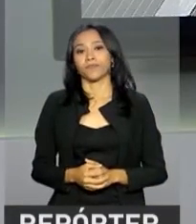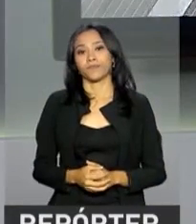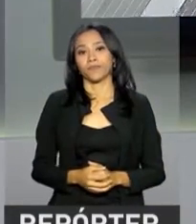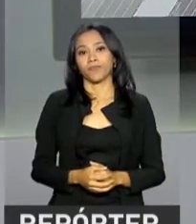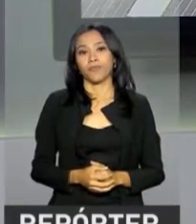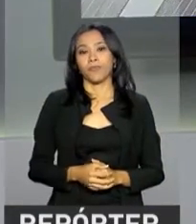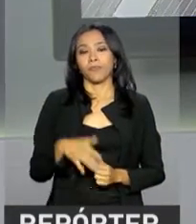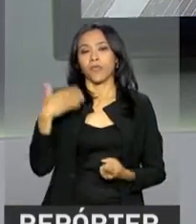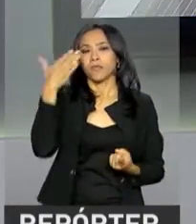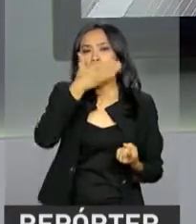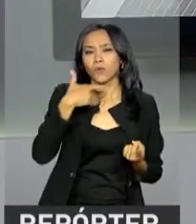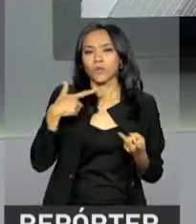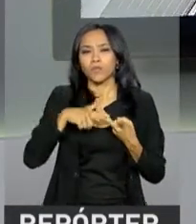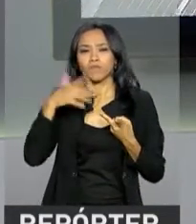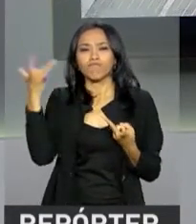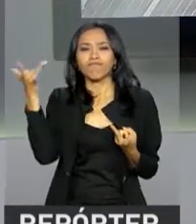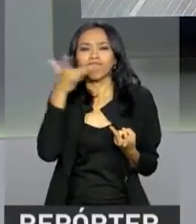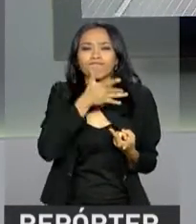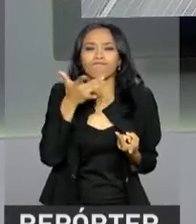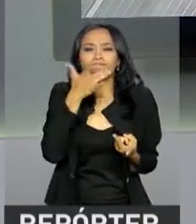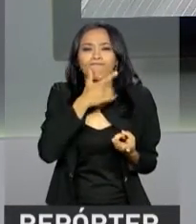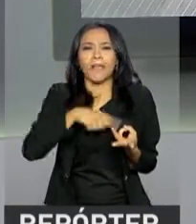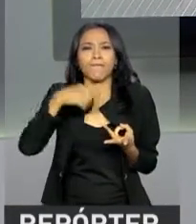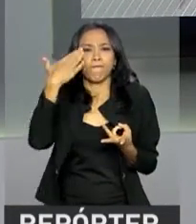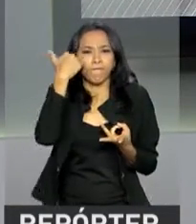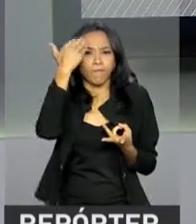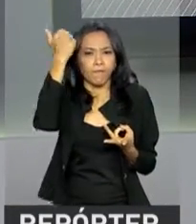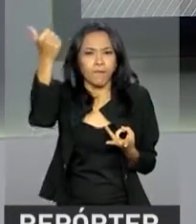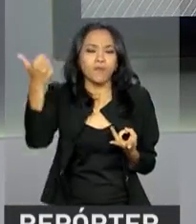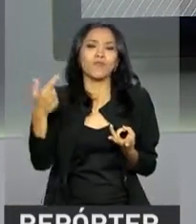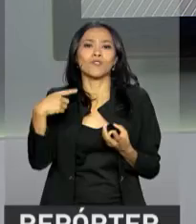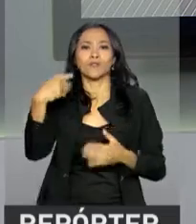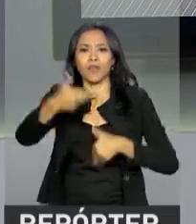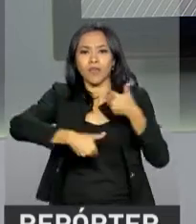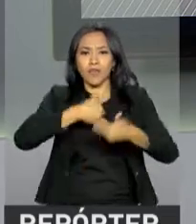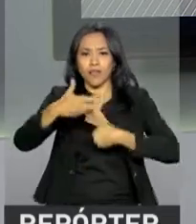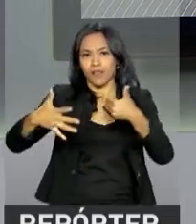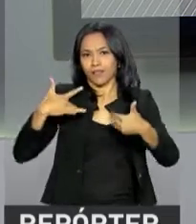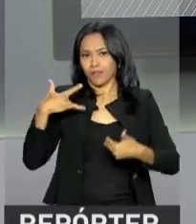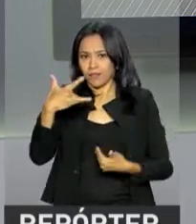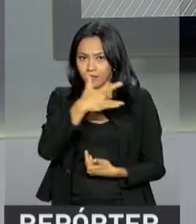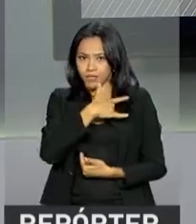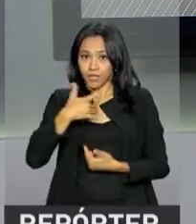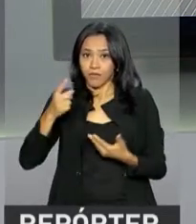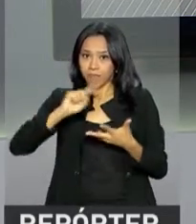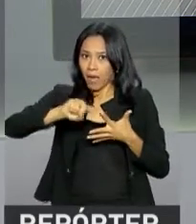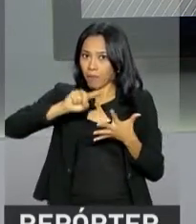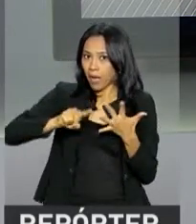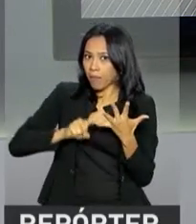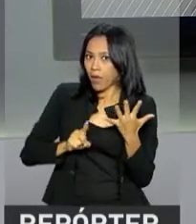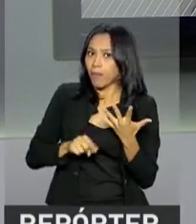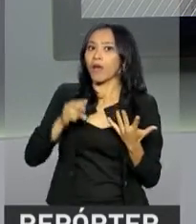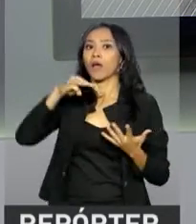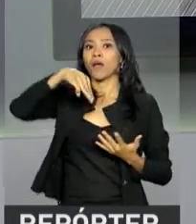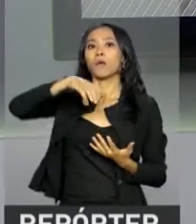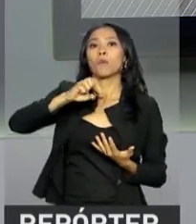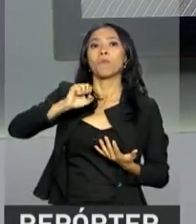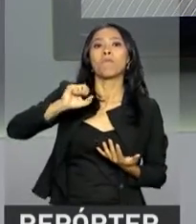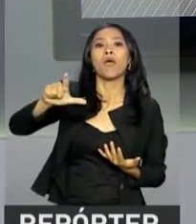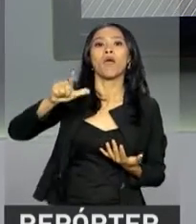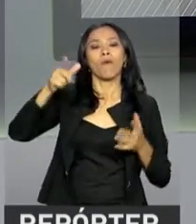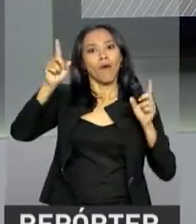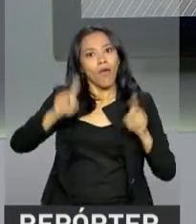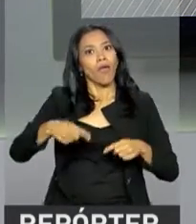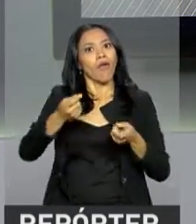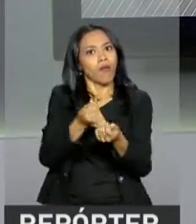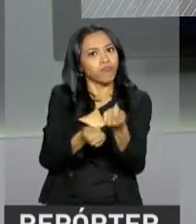doce gostoso e famoso pelas propriedades medicinais com tantas qualidades do mel também é um negócio rentável